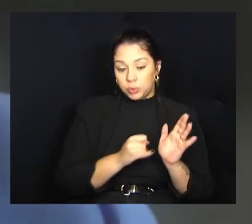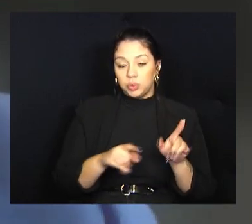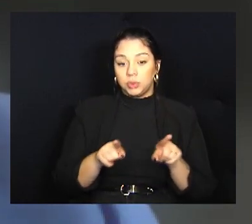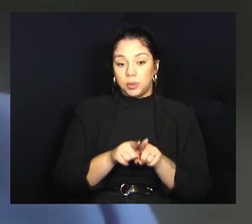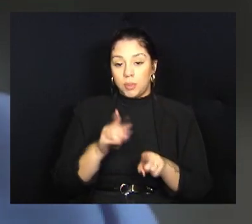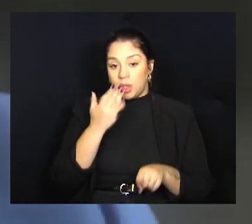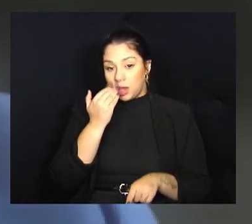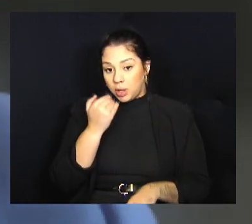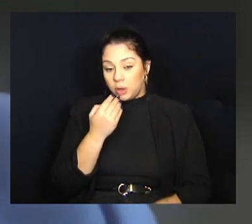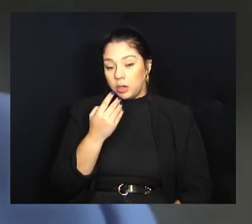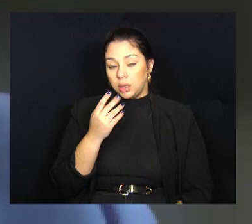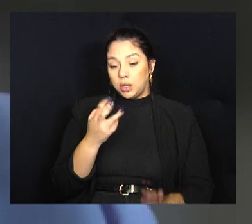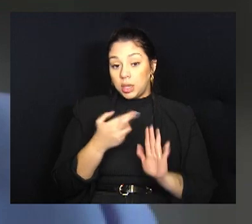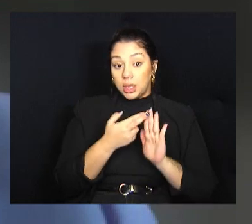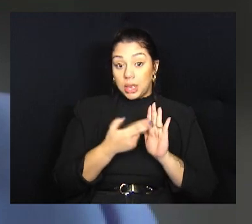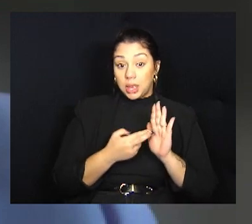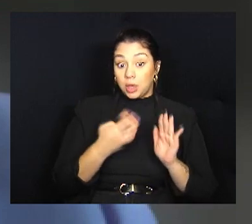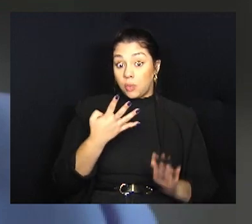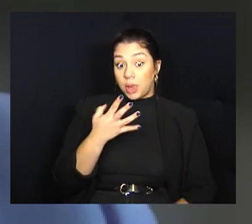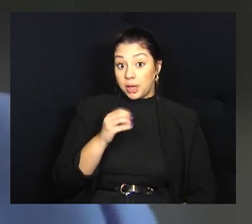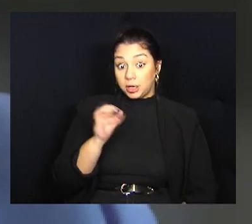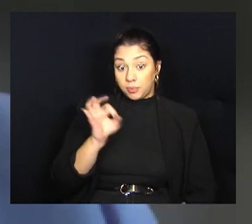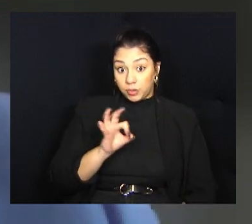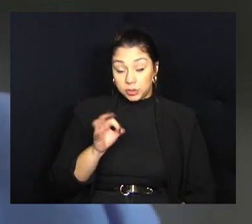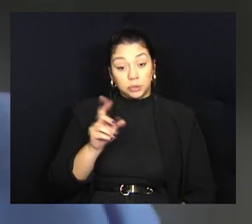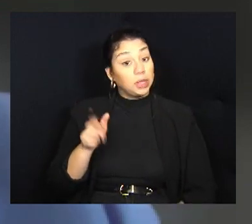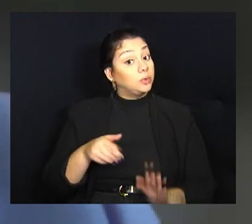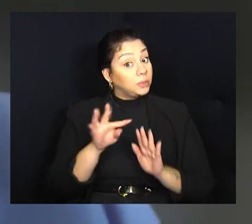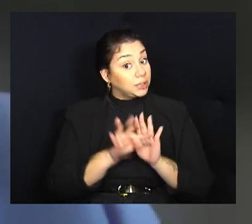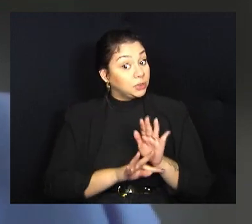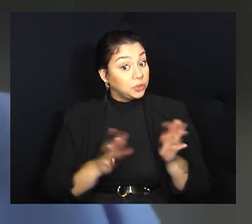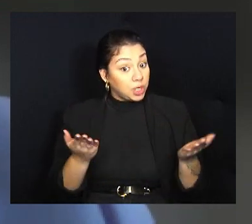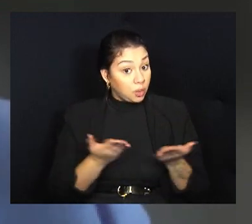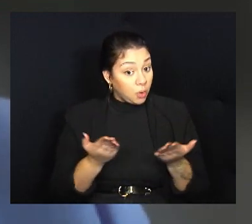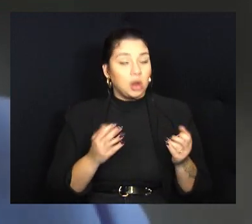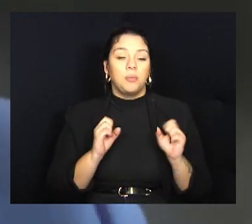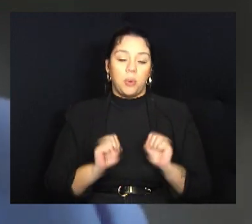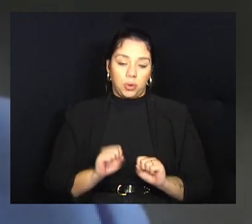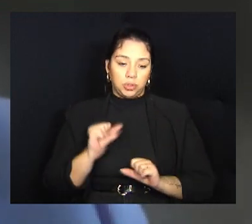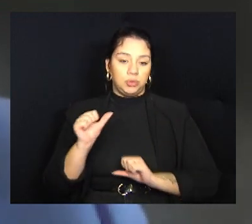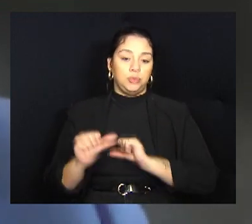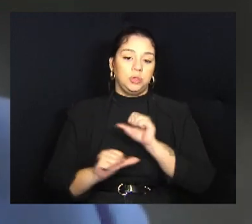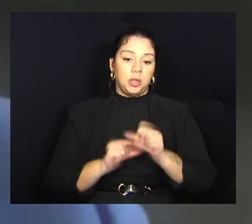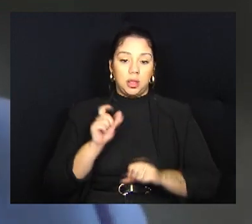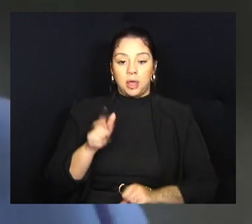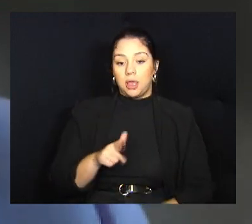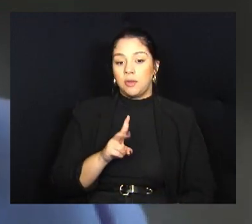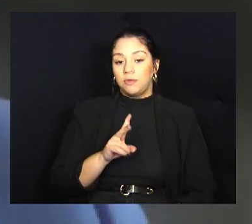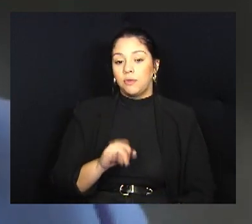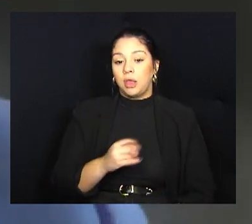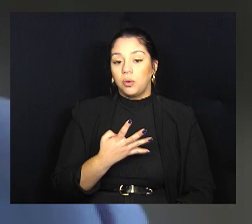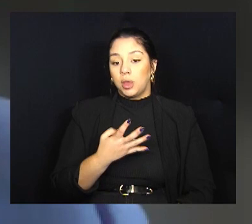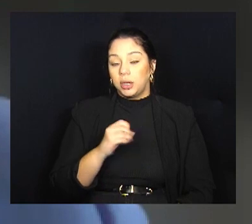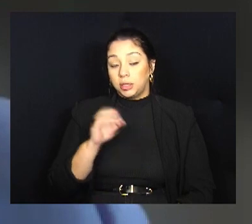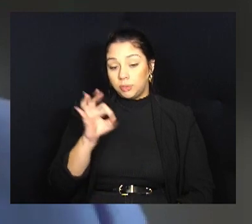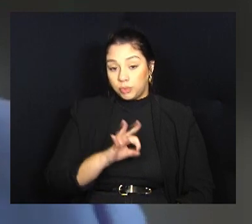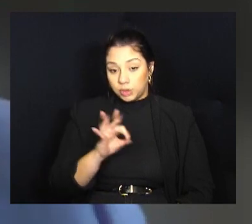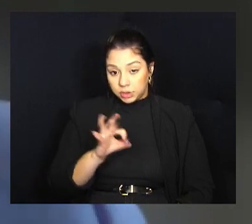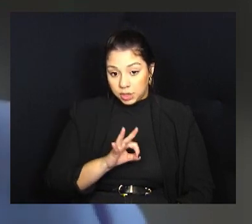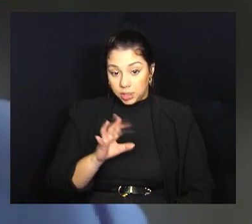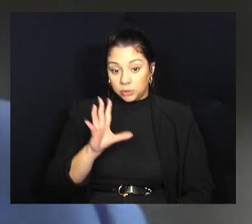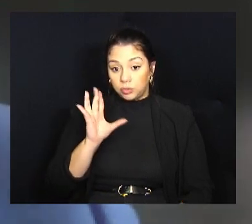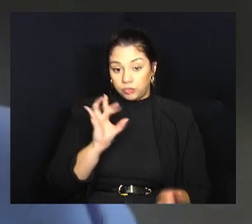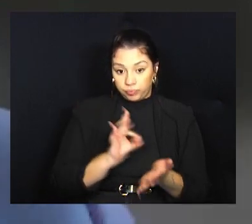ser 40%. Isso com o texto de agora, tá? Que pode mudar. Mas vai ser 40% da alíquota